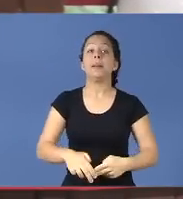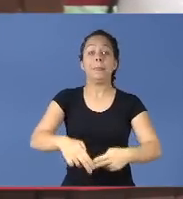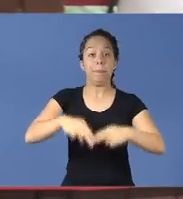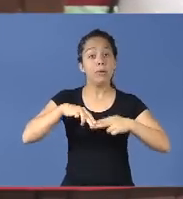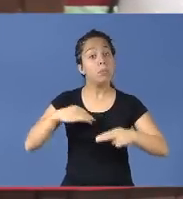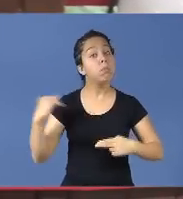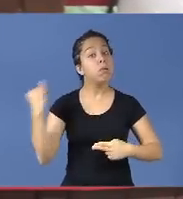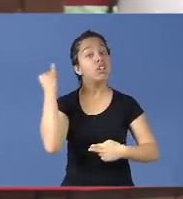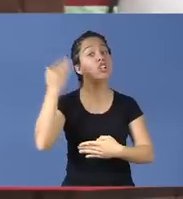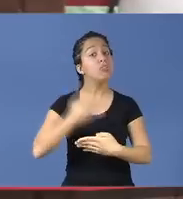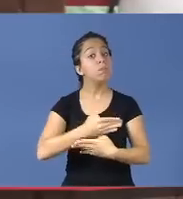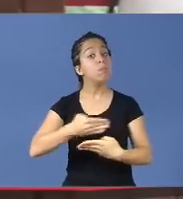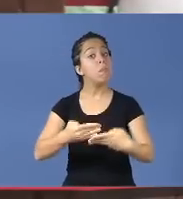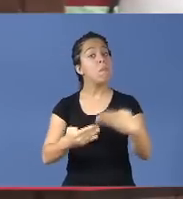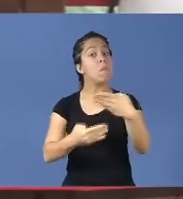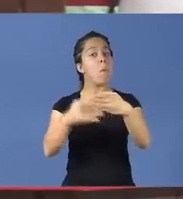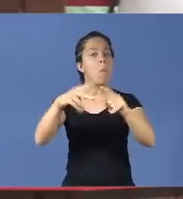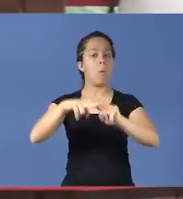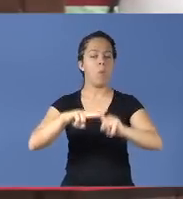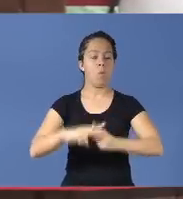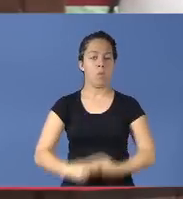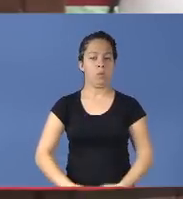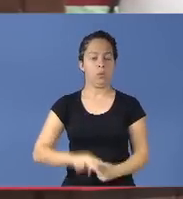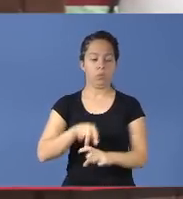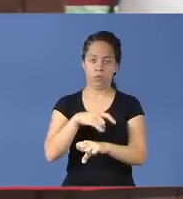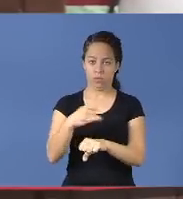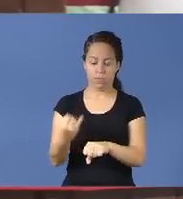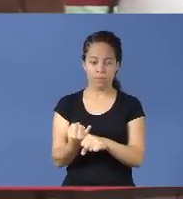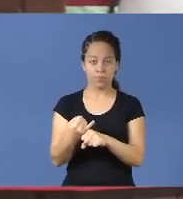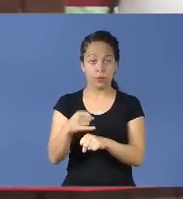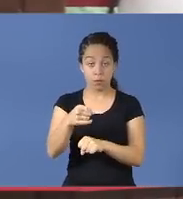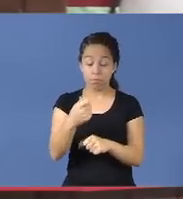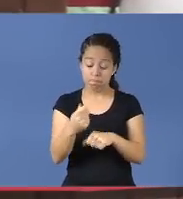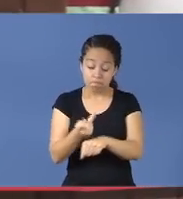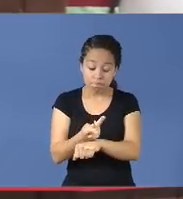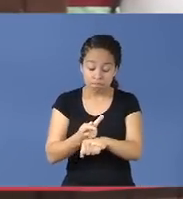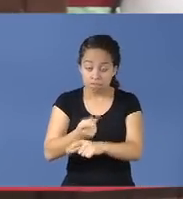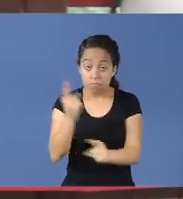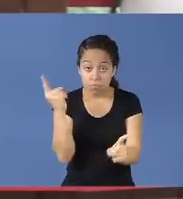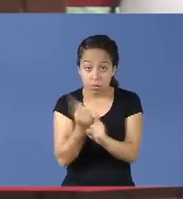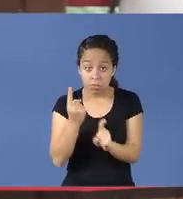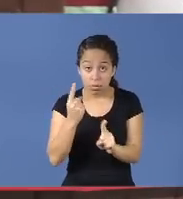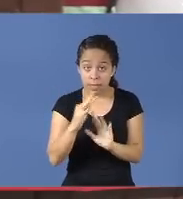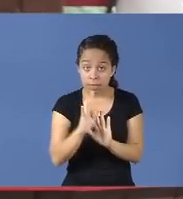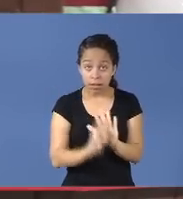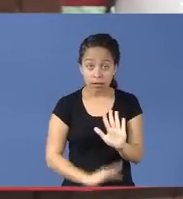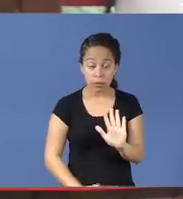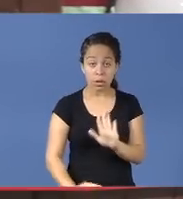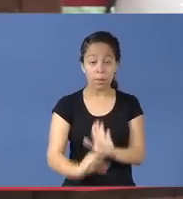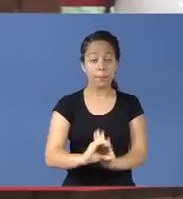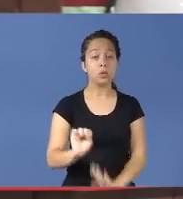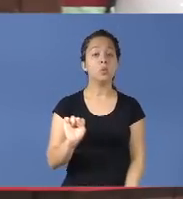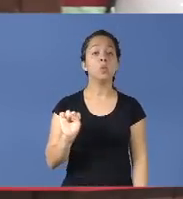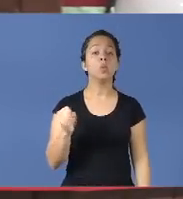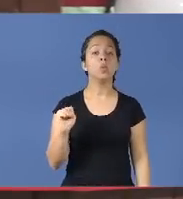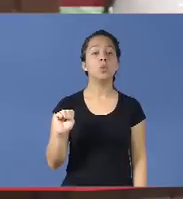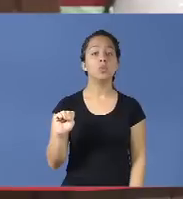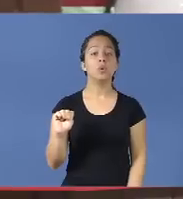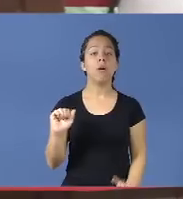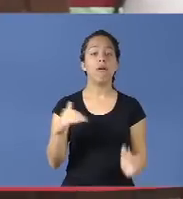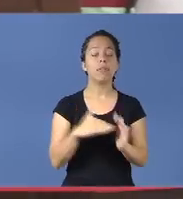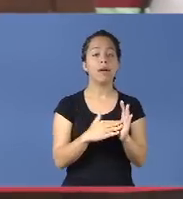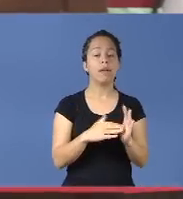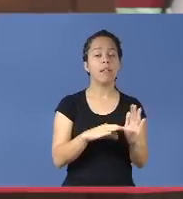de Jerusalém. Então, você tem que encontrar no texto que está no capítulo 8 ao